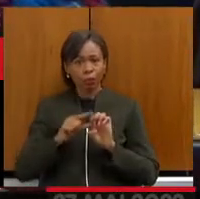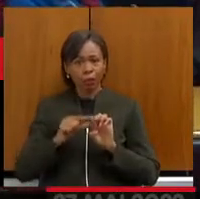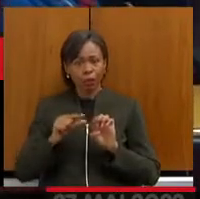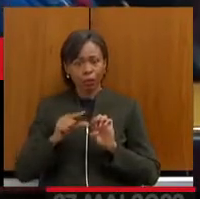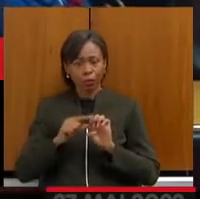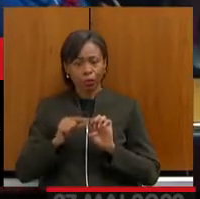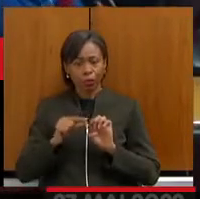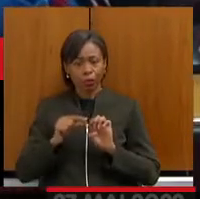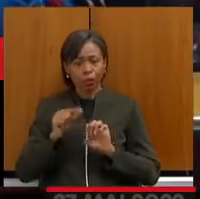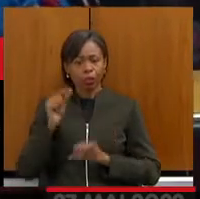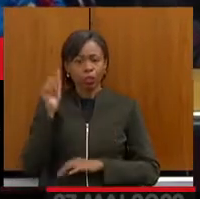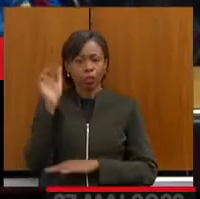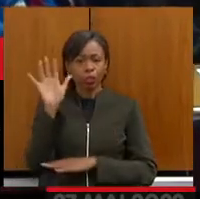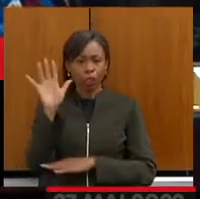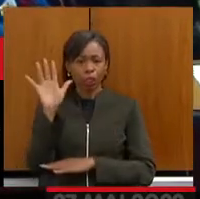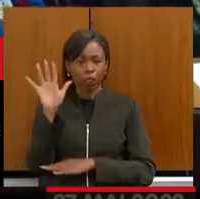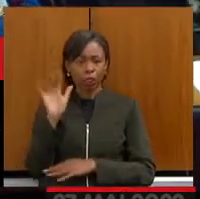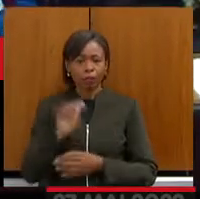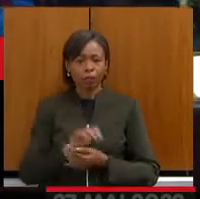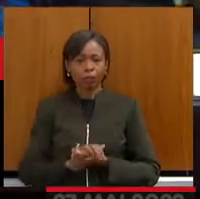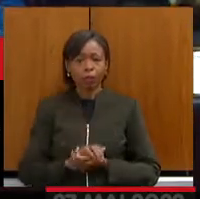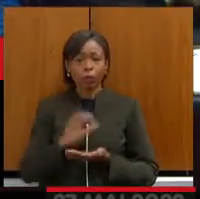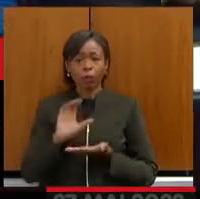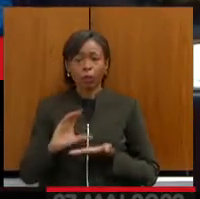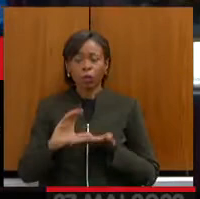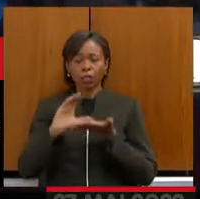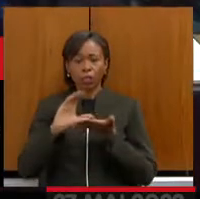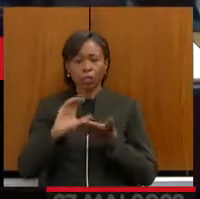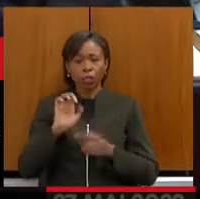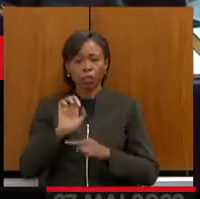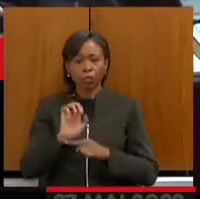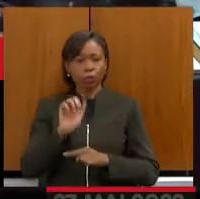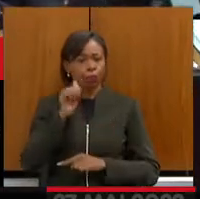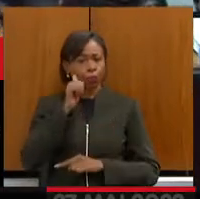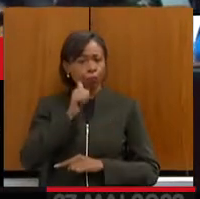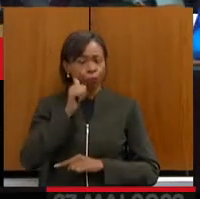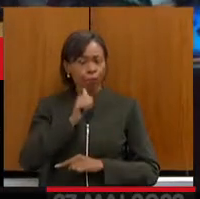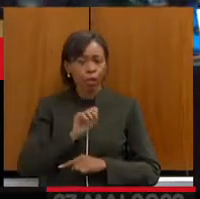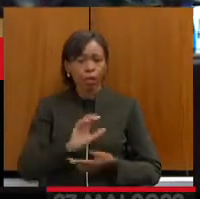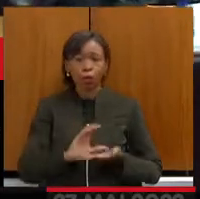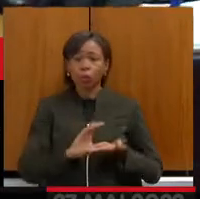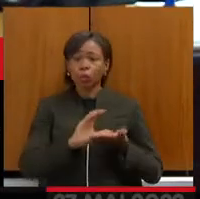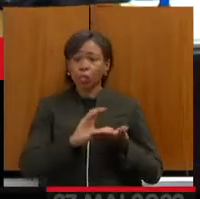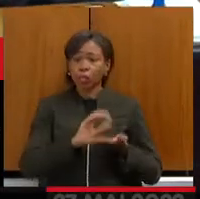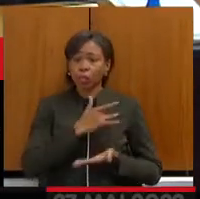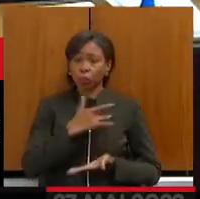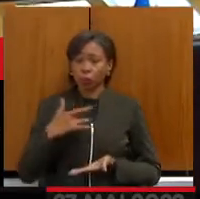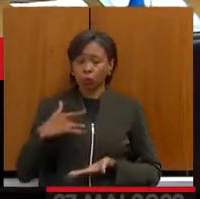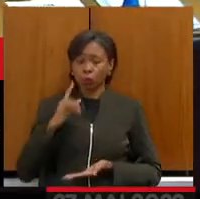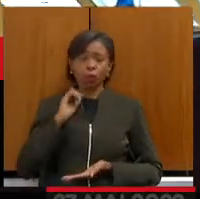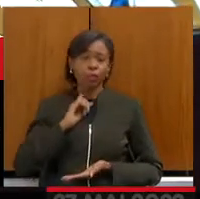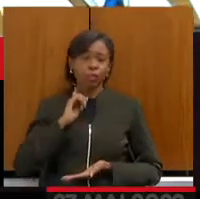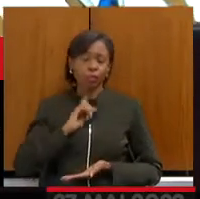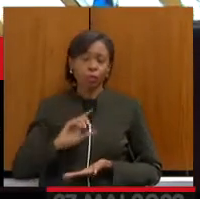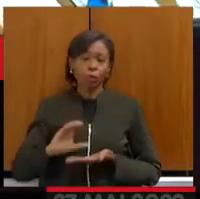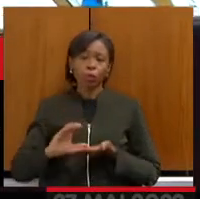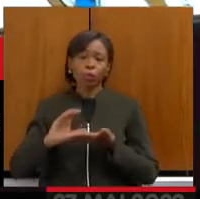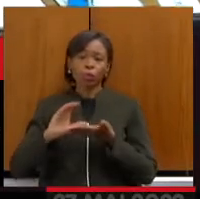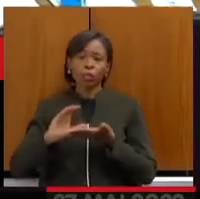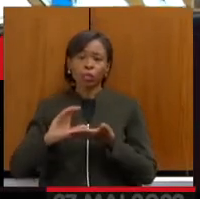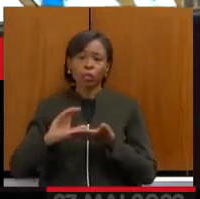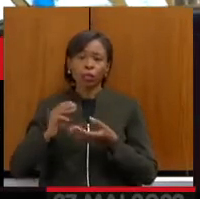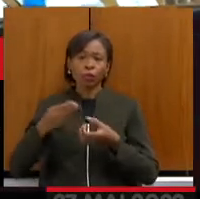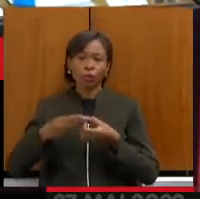de Ipatinga Conselho Estadual da mulher Conselho Estadual de Saúde de Minas Gerais Conselho Municipal dos Direitos